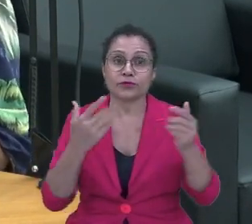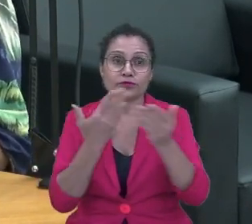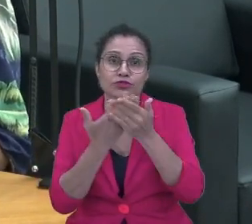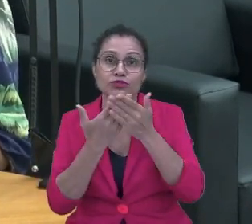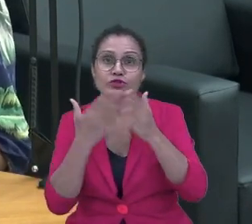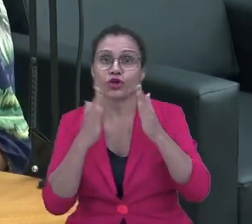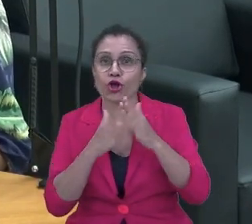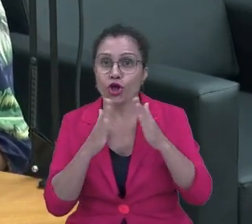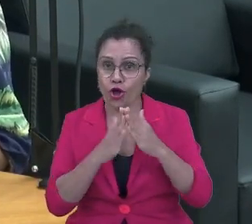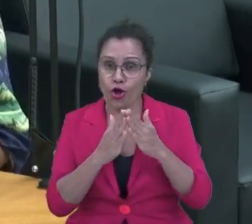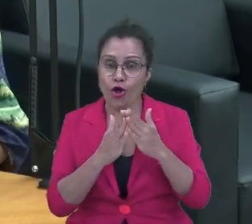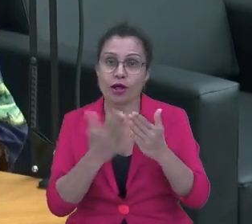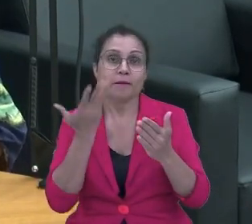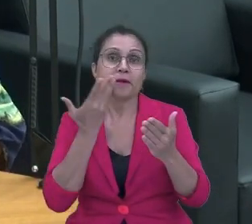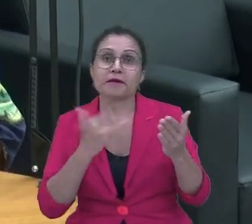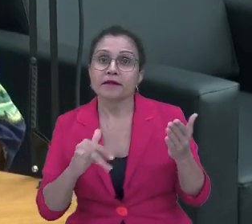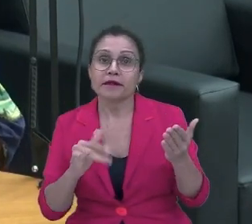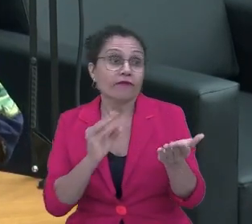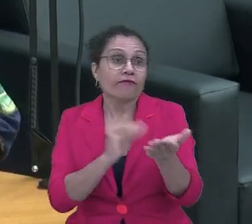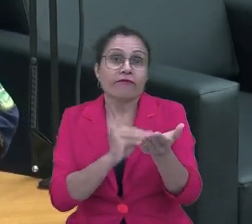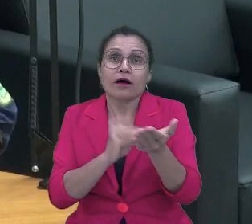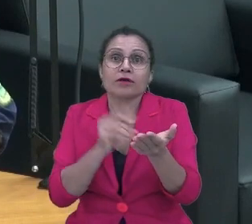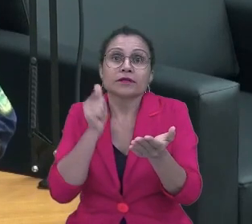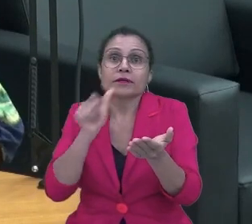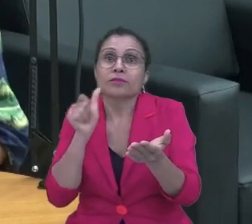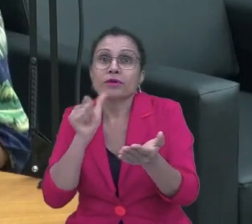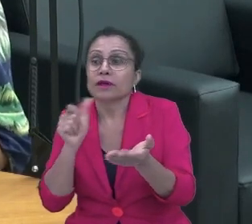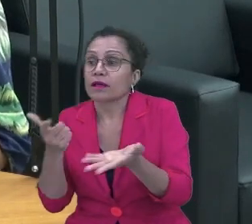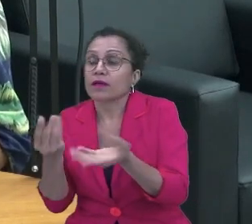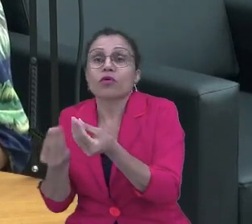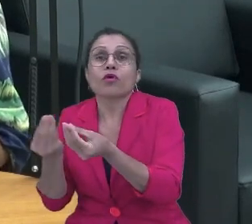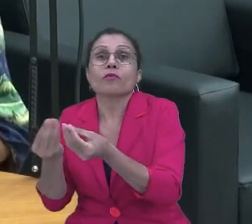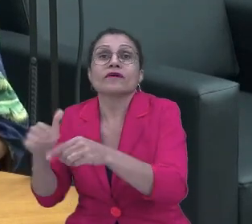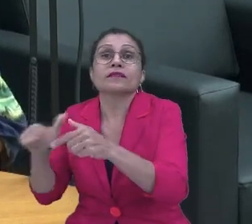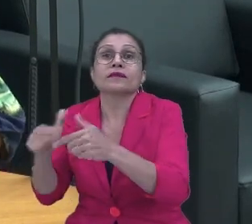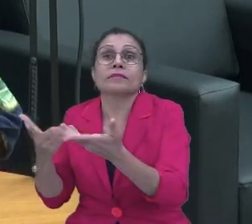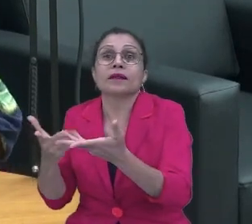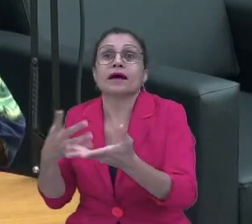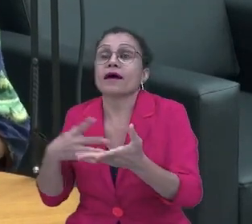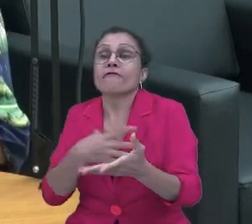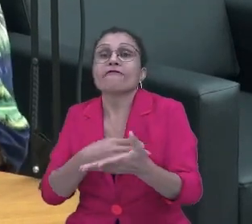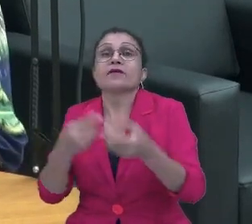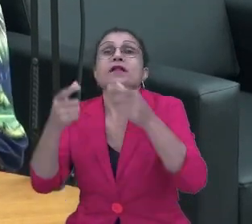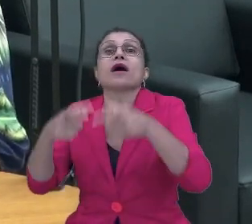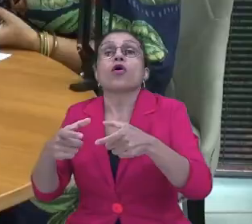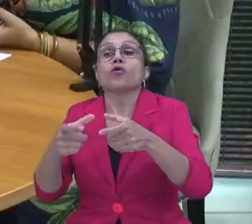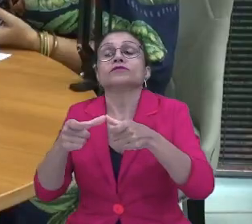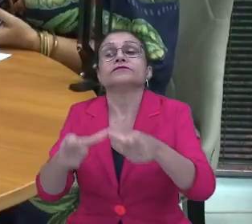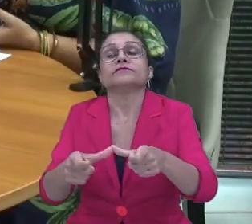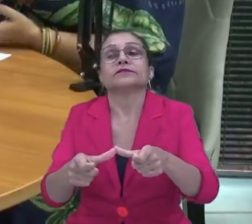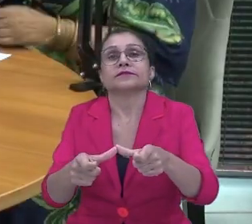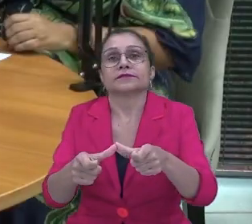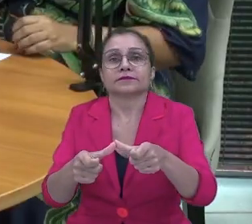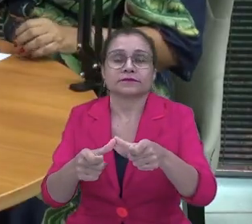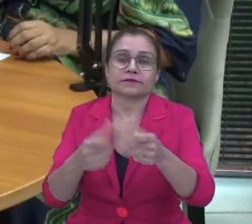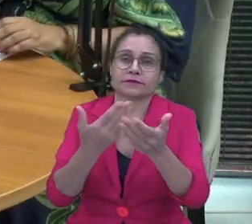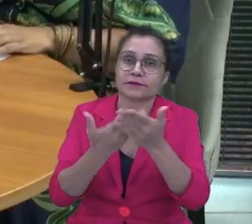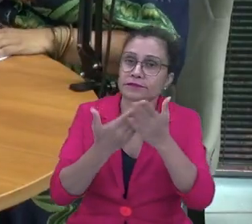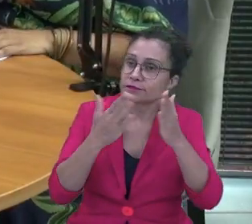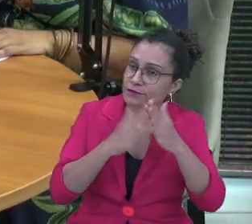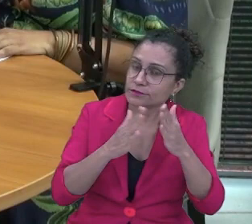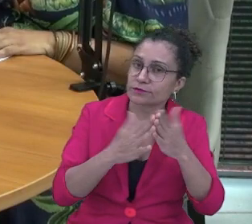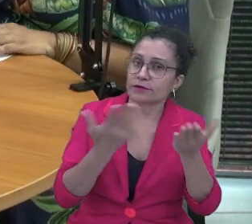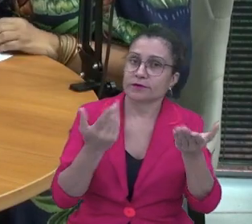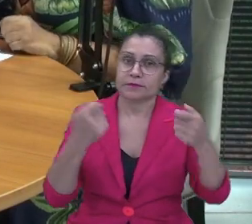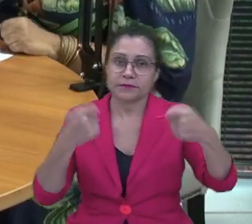porque a falta de creche, Tânia, tira a mulher de um emprego remunerado. Nós estamos falando sobre isso. Tive uma recente discussão aí do cuidado,